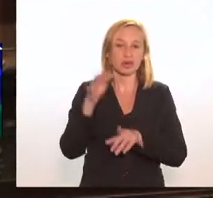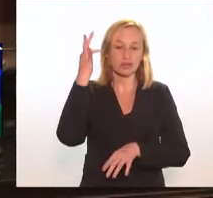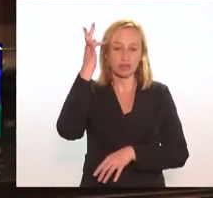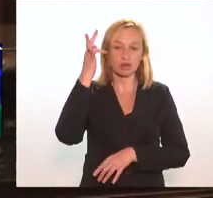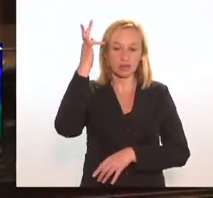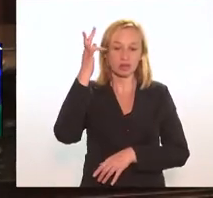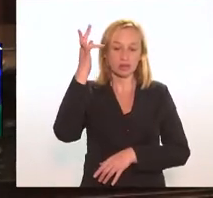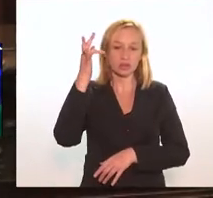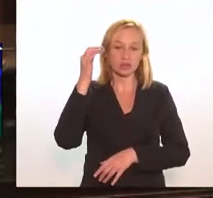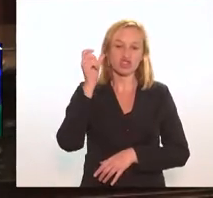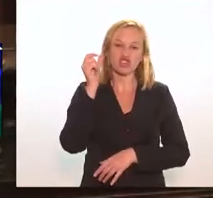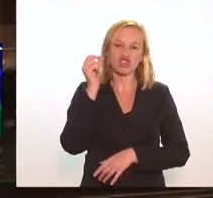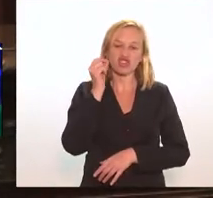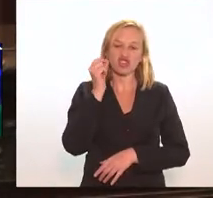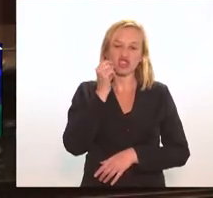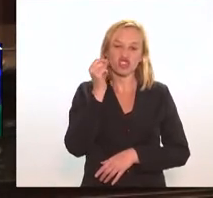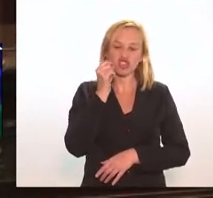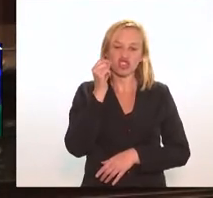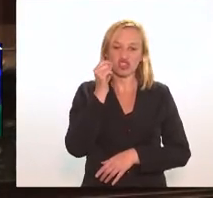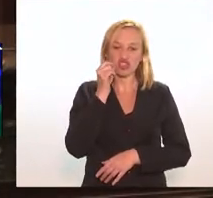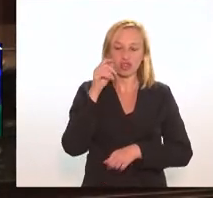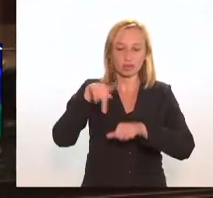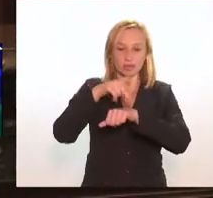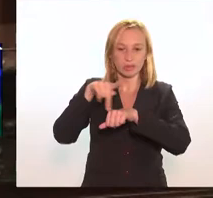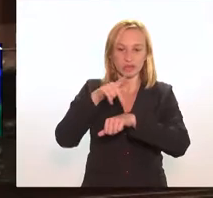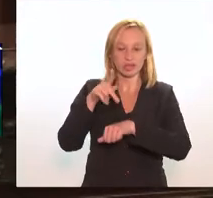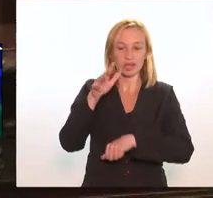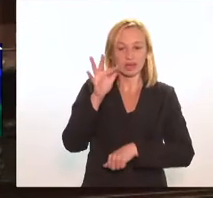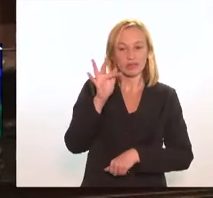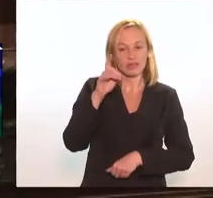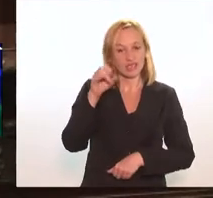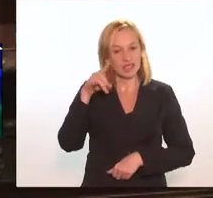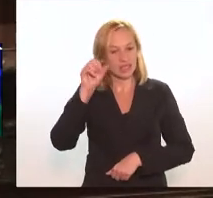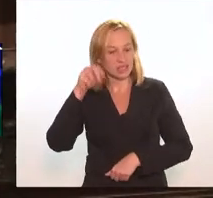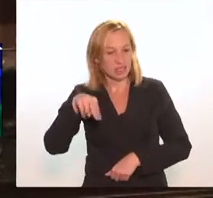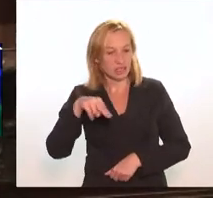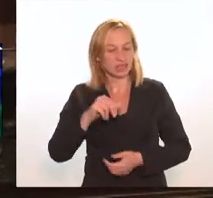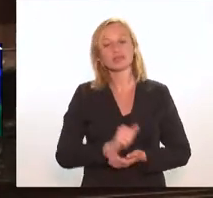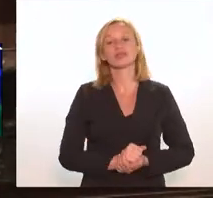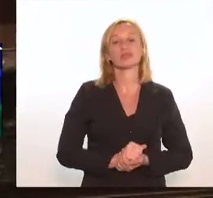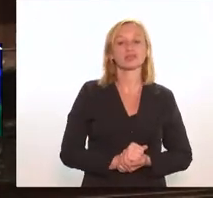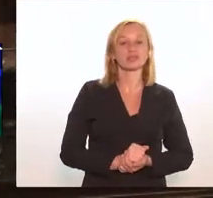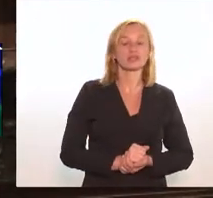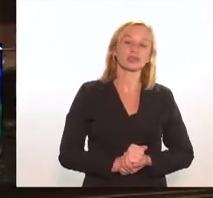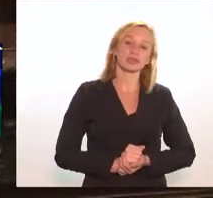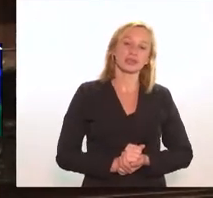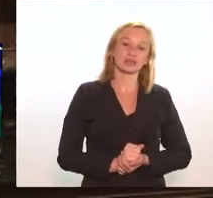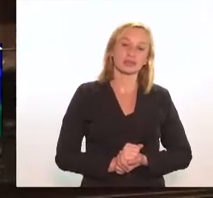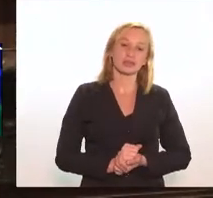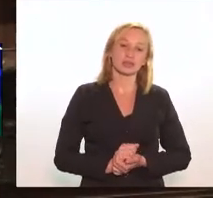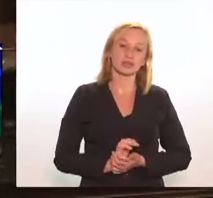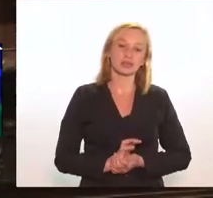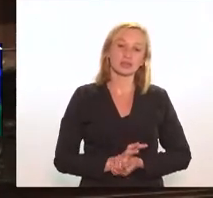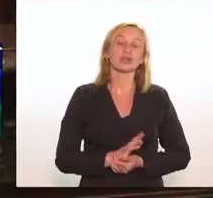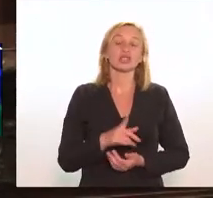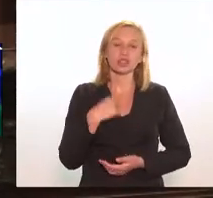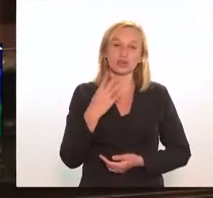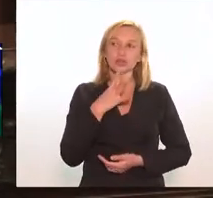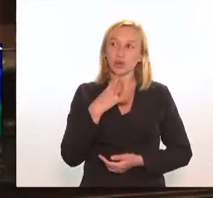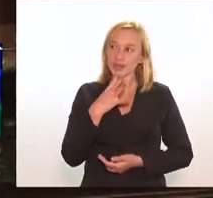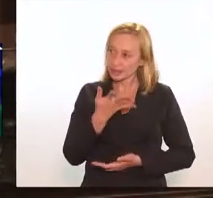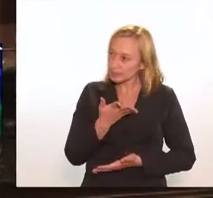suíço chamado Ferdinand, no Capricho para André de Saussure, que nós